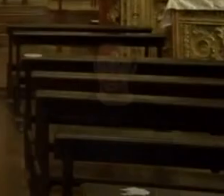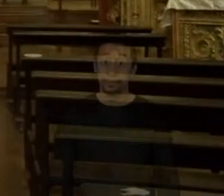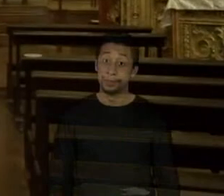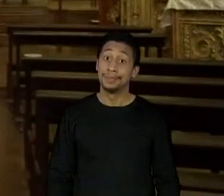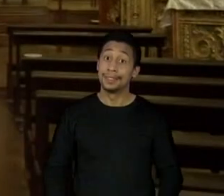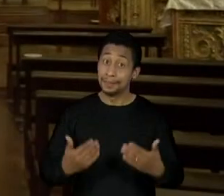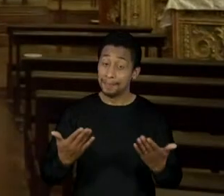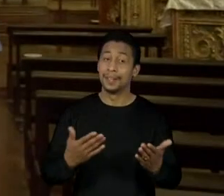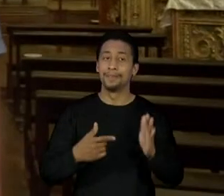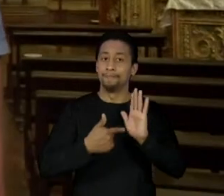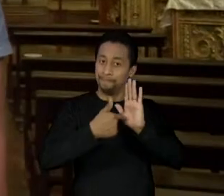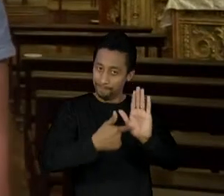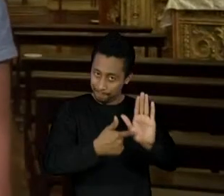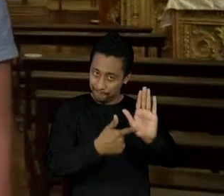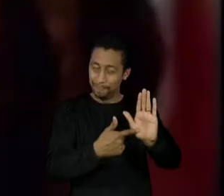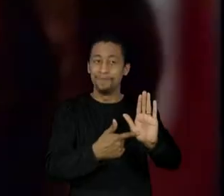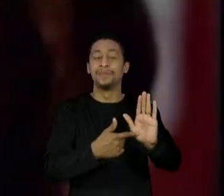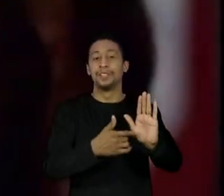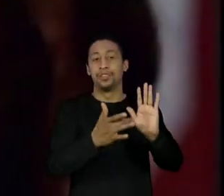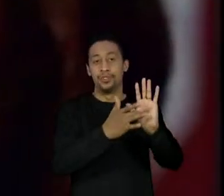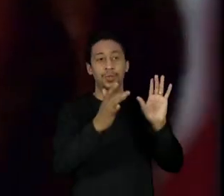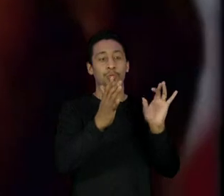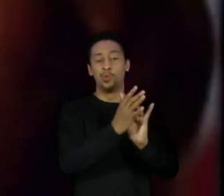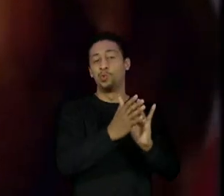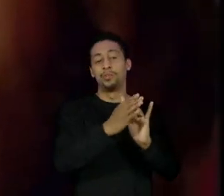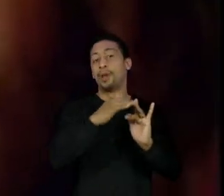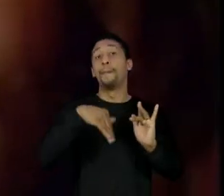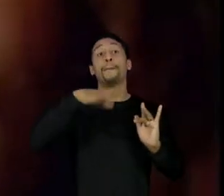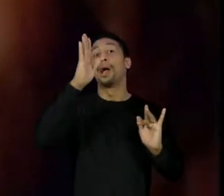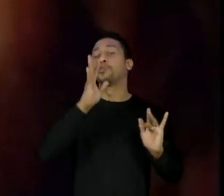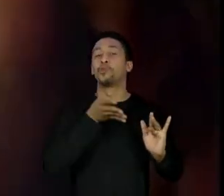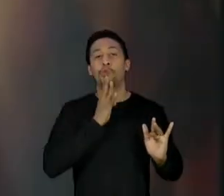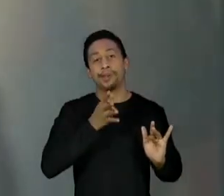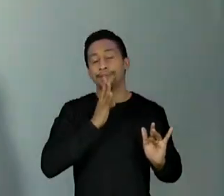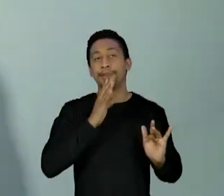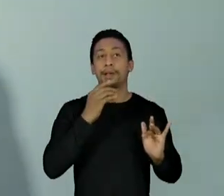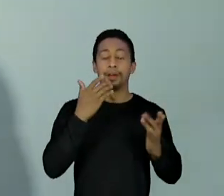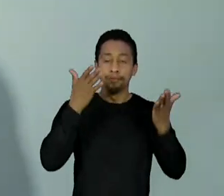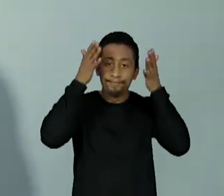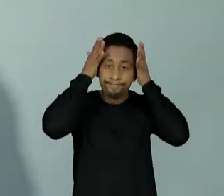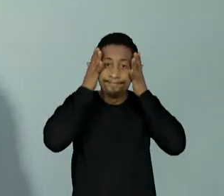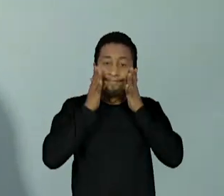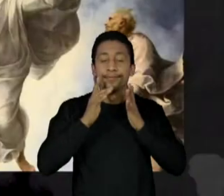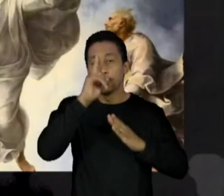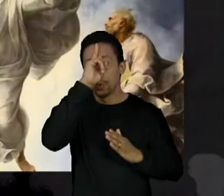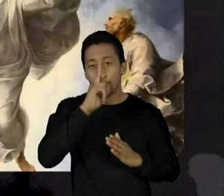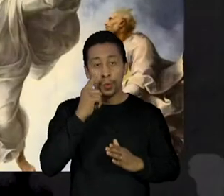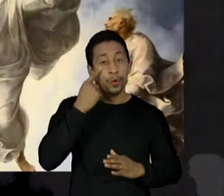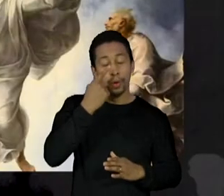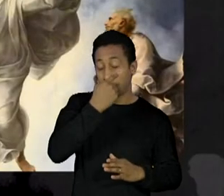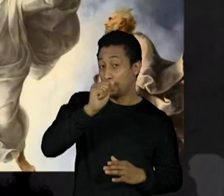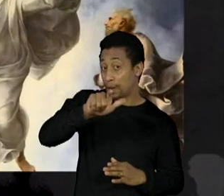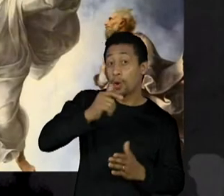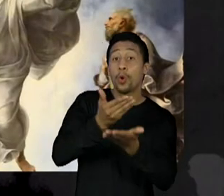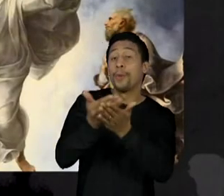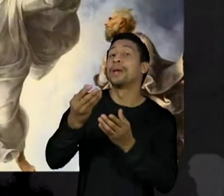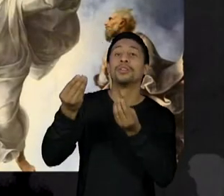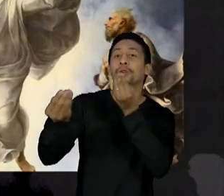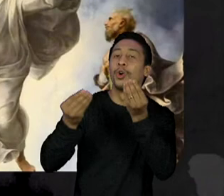Mas a representação clássica dele, inclusive com olhos claros e com cabelos loiros, aparece principalmente a partir do Renascimento.